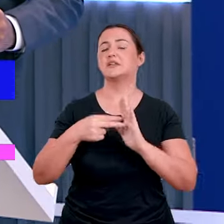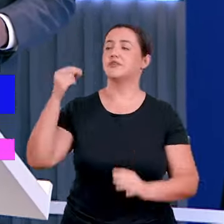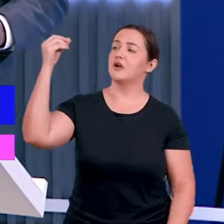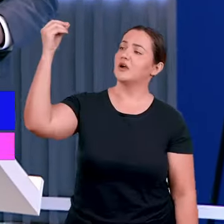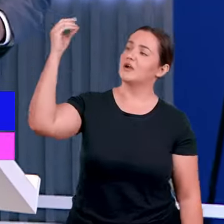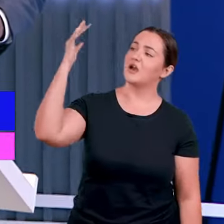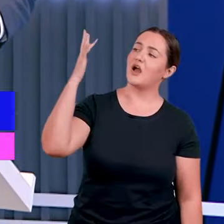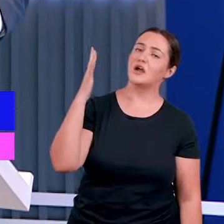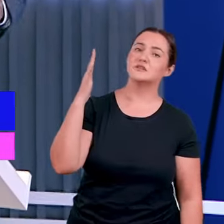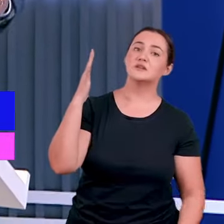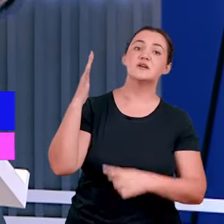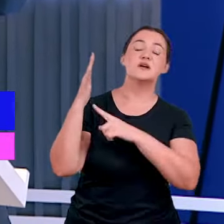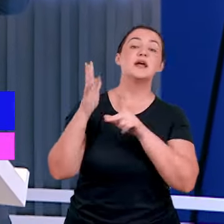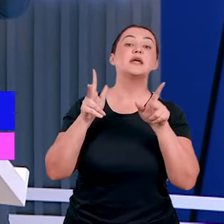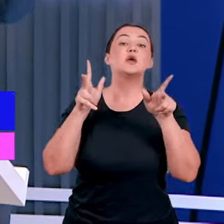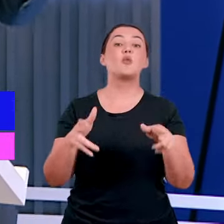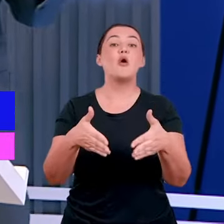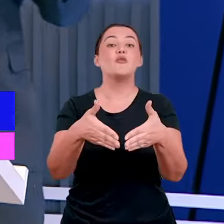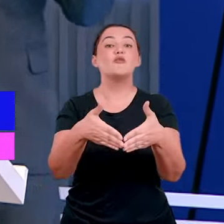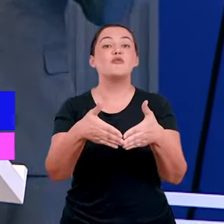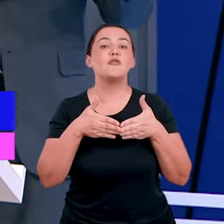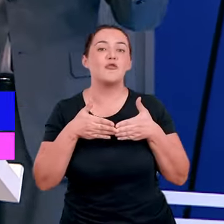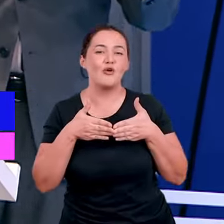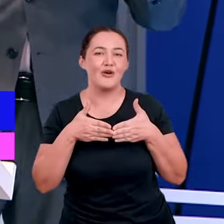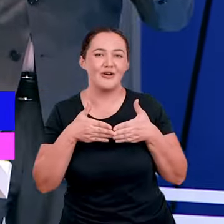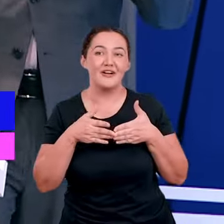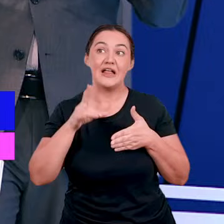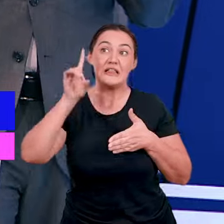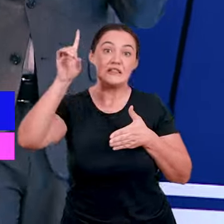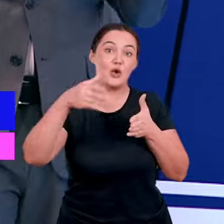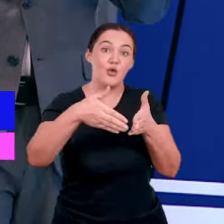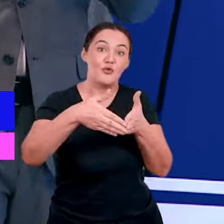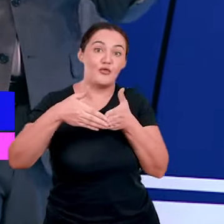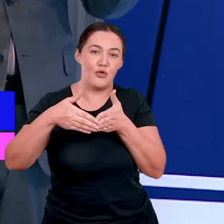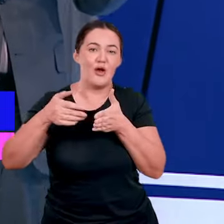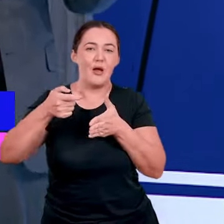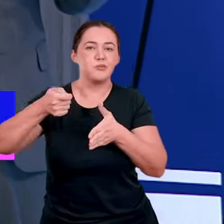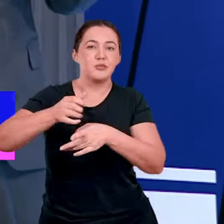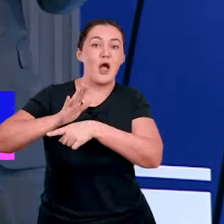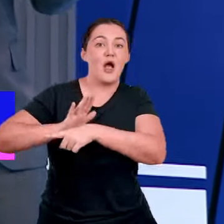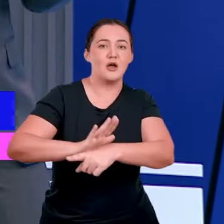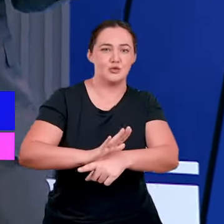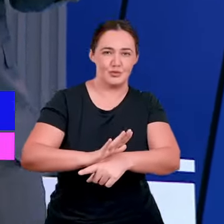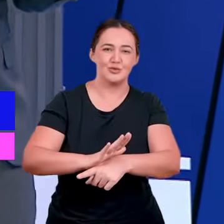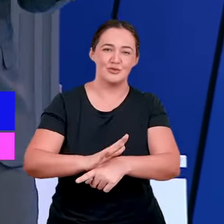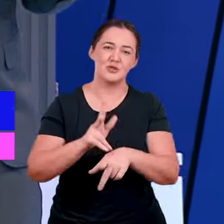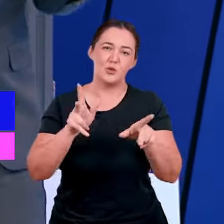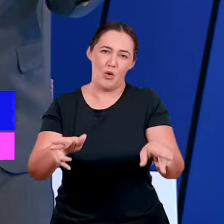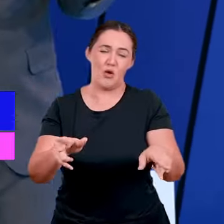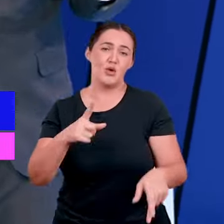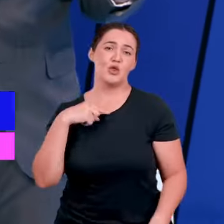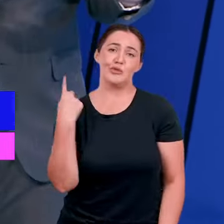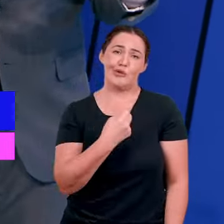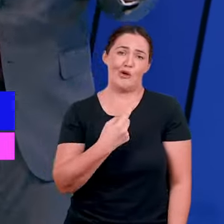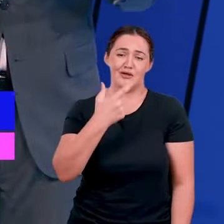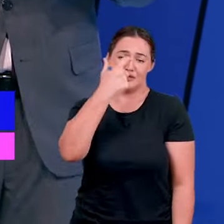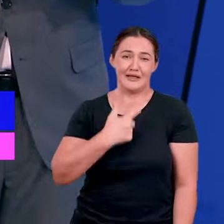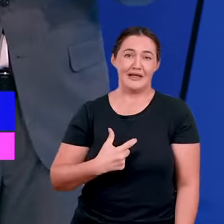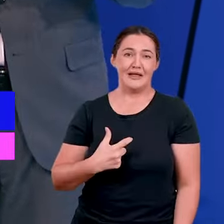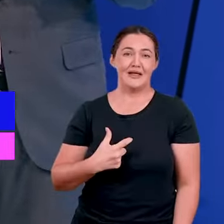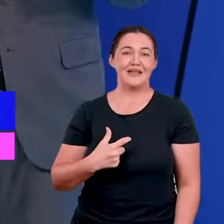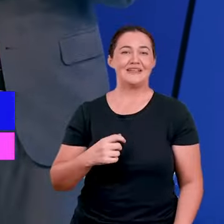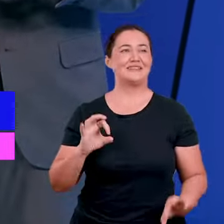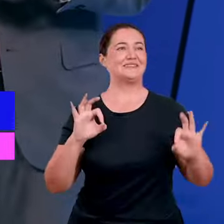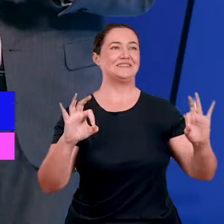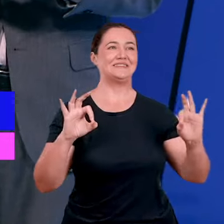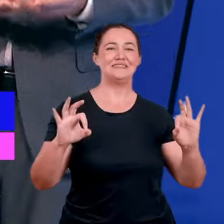graça significa um favor que Deus faz para mim e para você, mesmo nós não